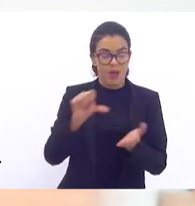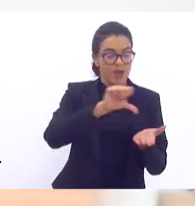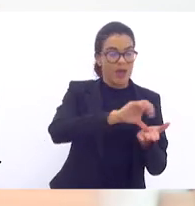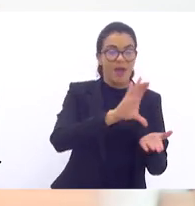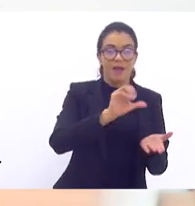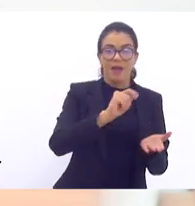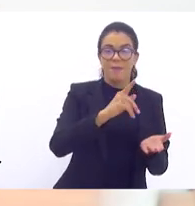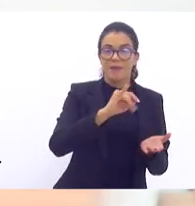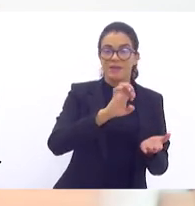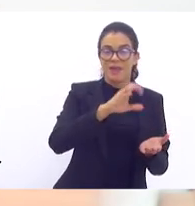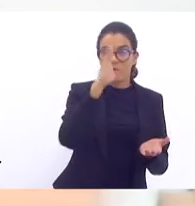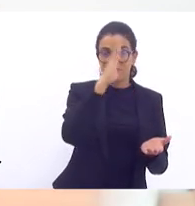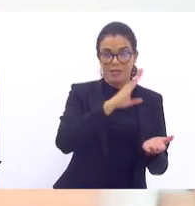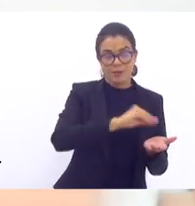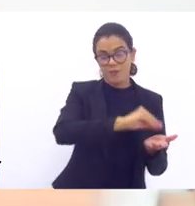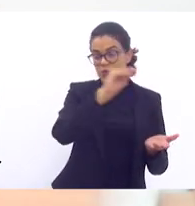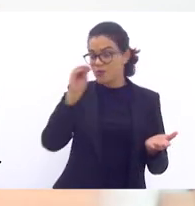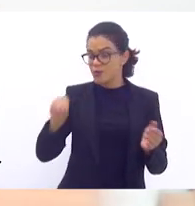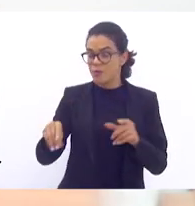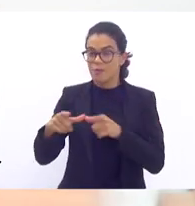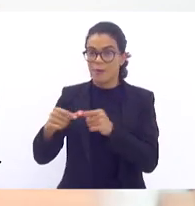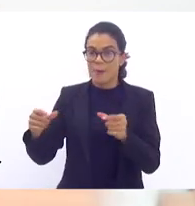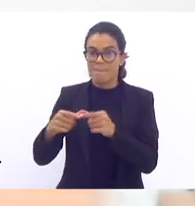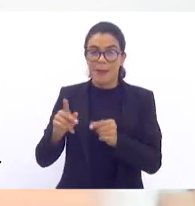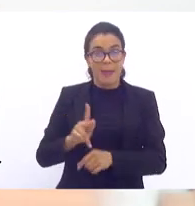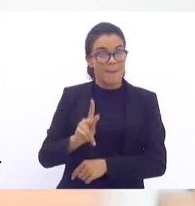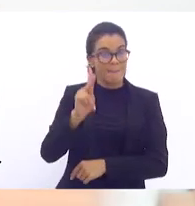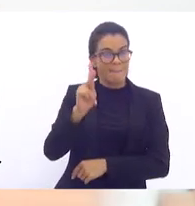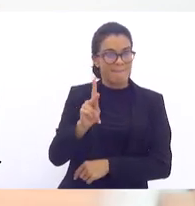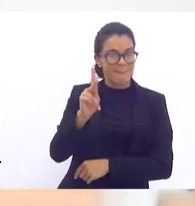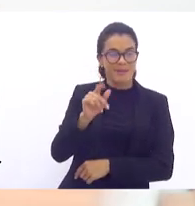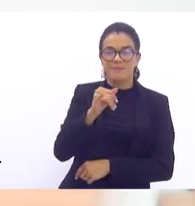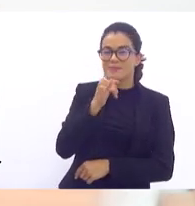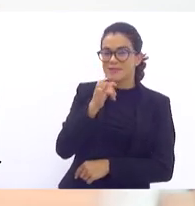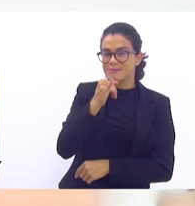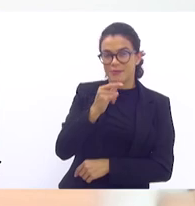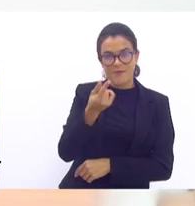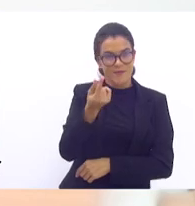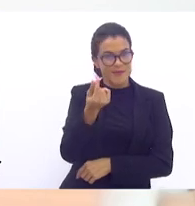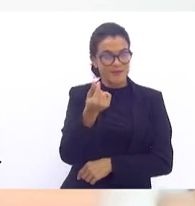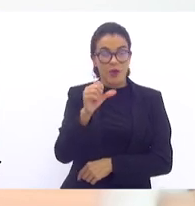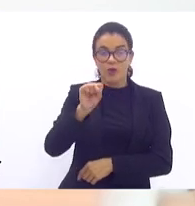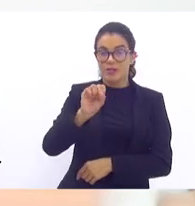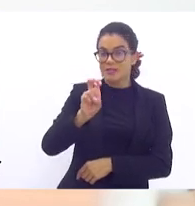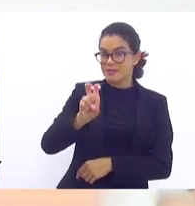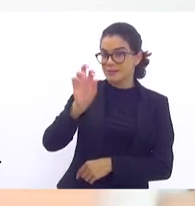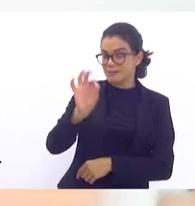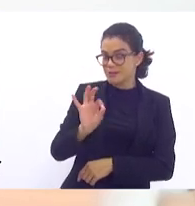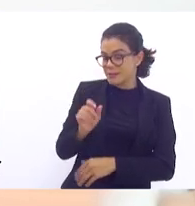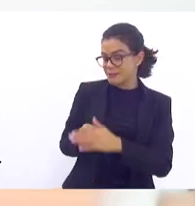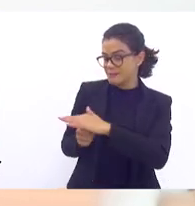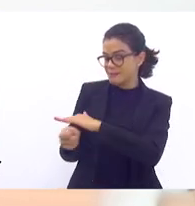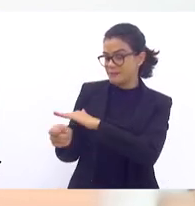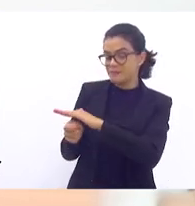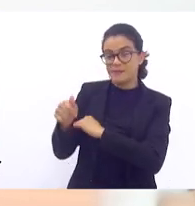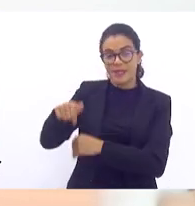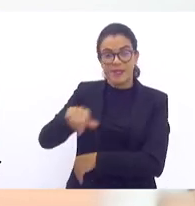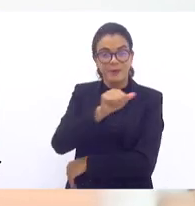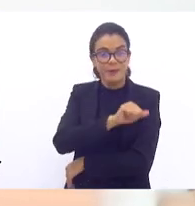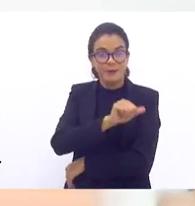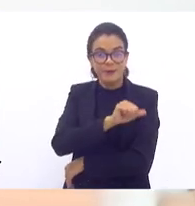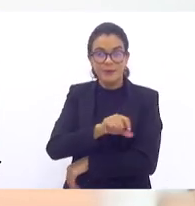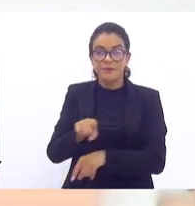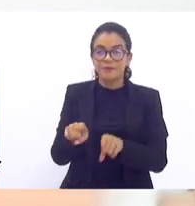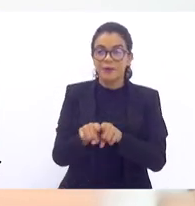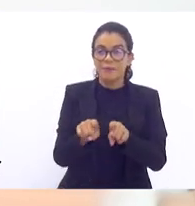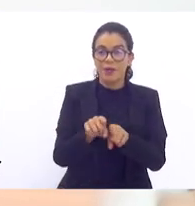descendo ladeira como foi falado aqui a Petrobras 85% dos investimentos do da operação da empresa e aqui da mesma